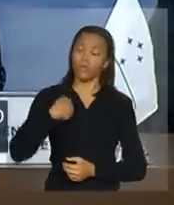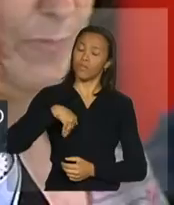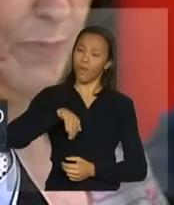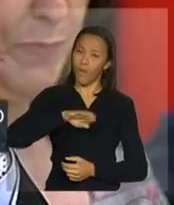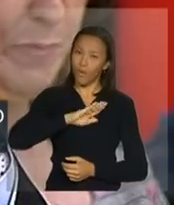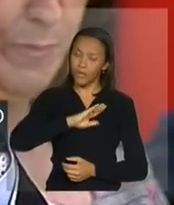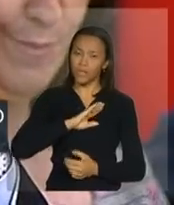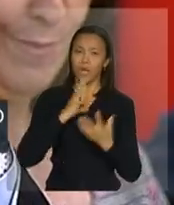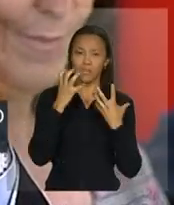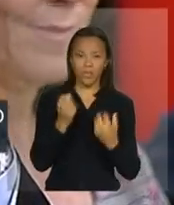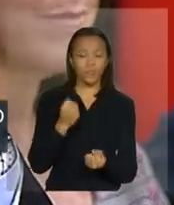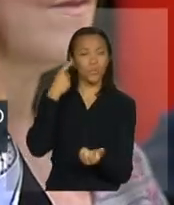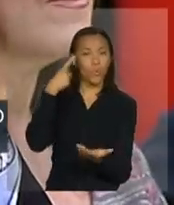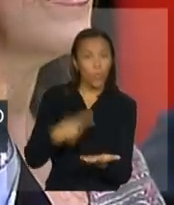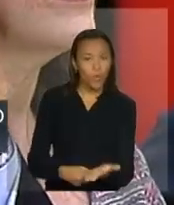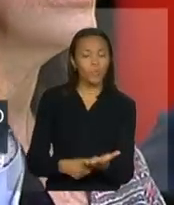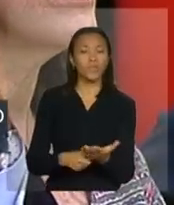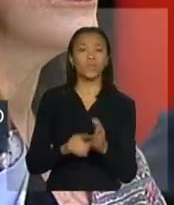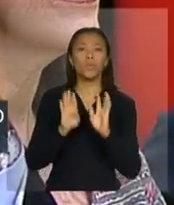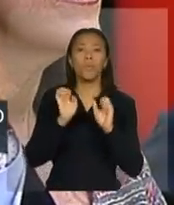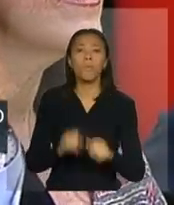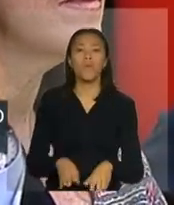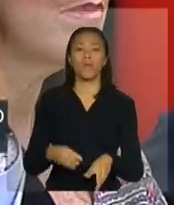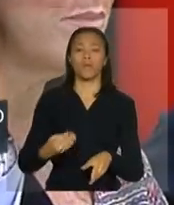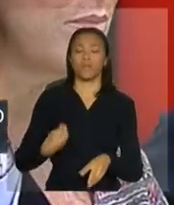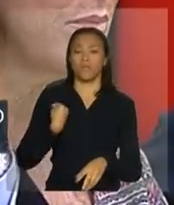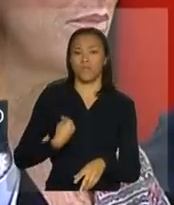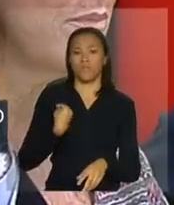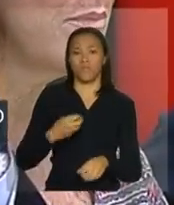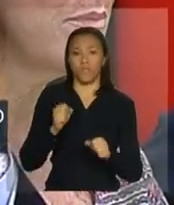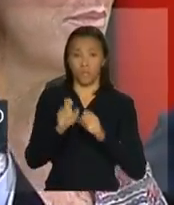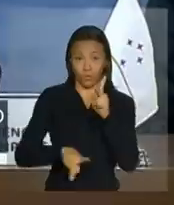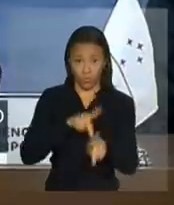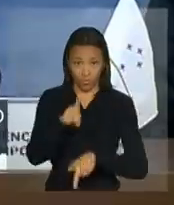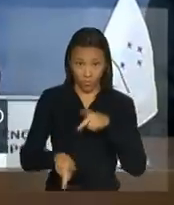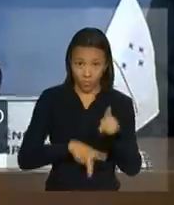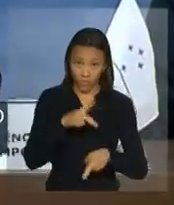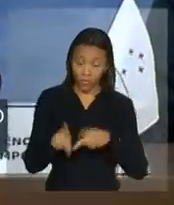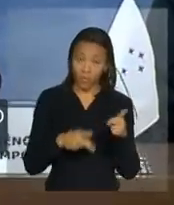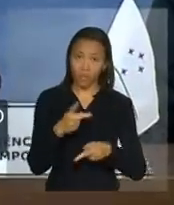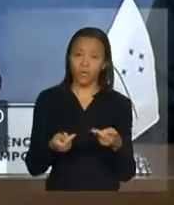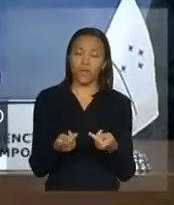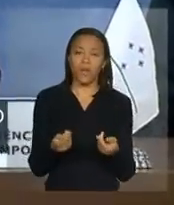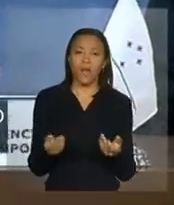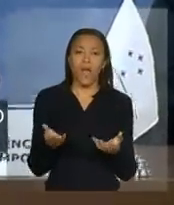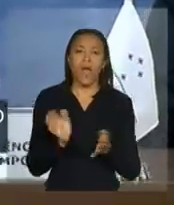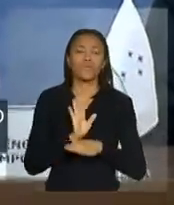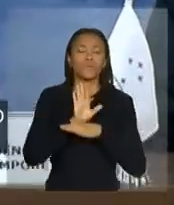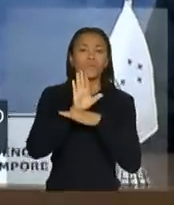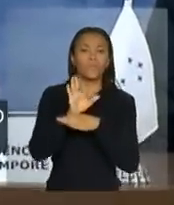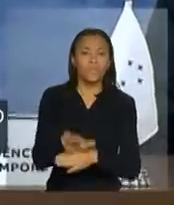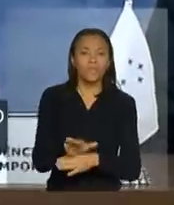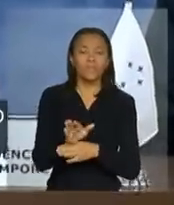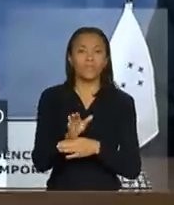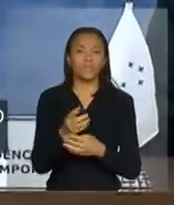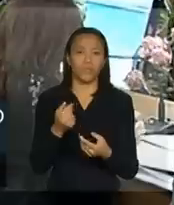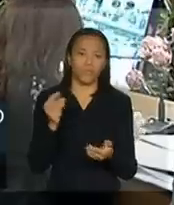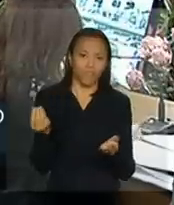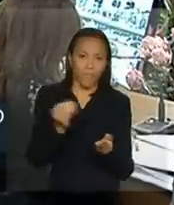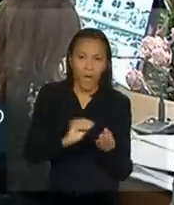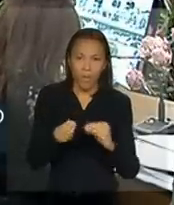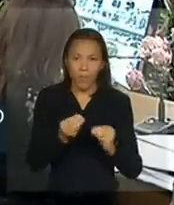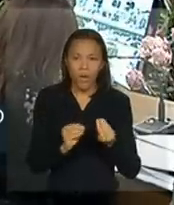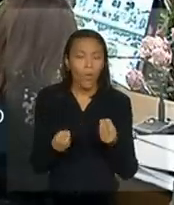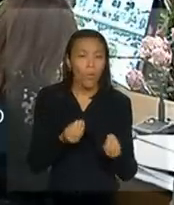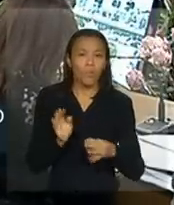o bem-estar do povo paraguaio, descartando medidas que dificultem nossos fluxos comerciais ou